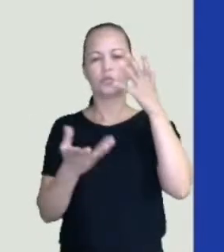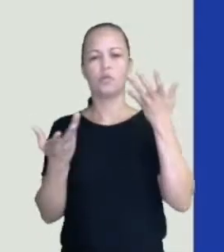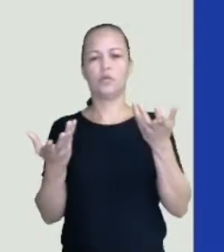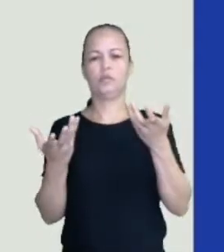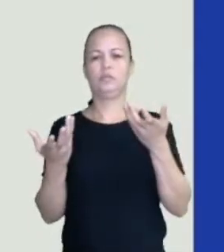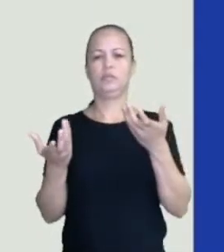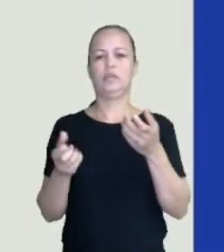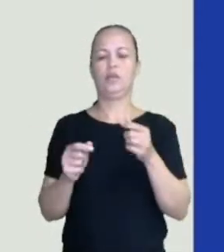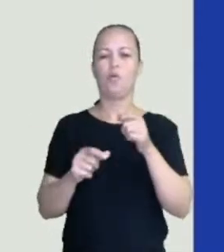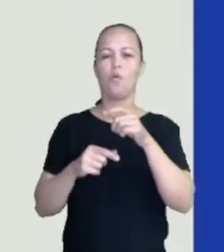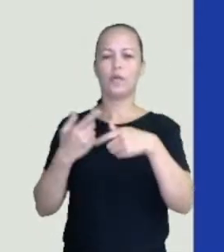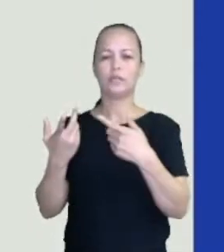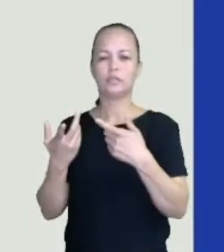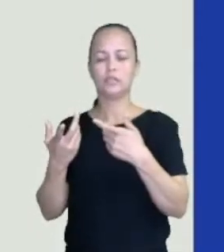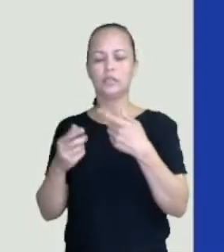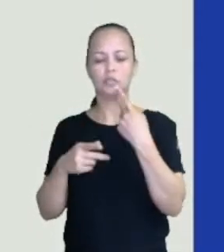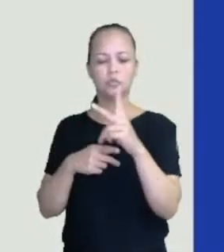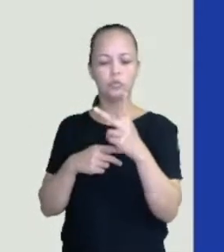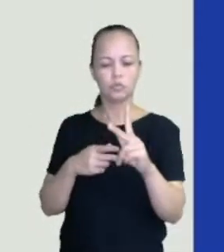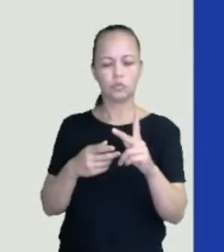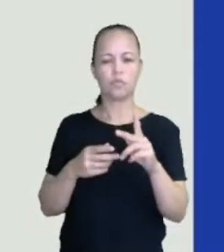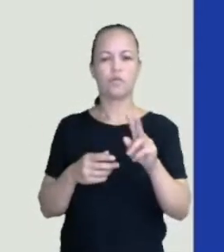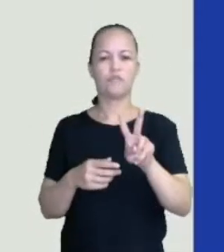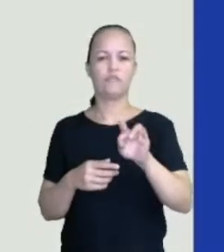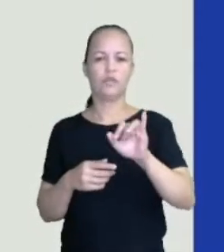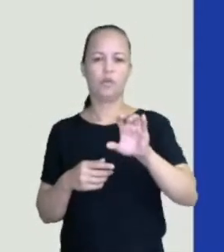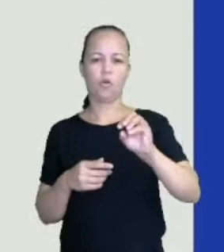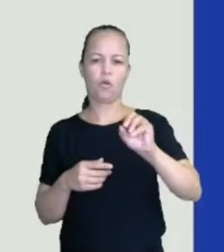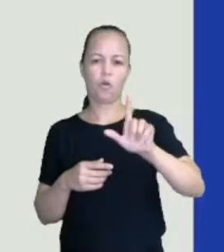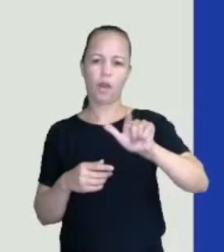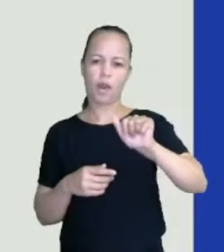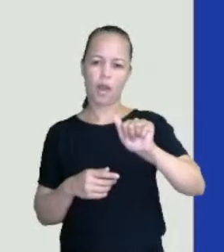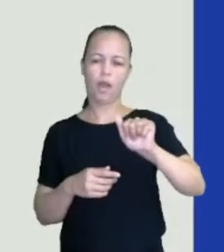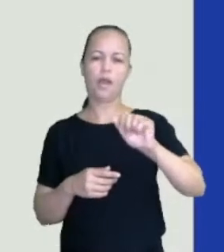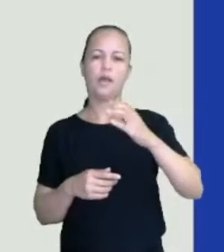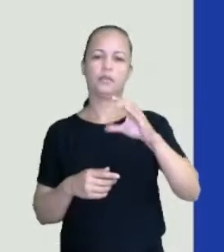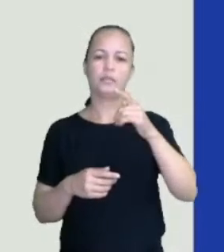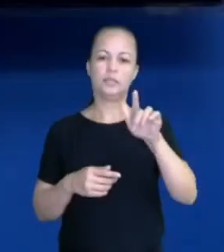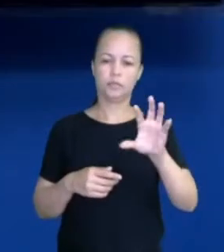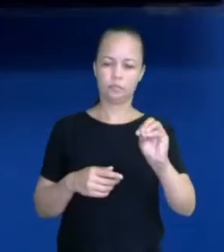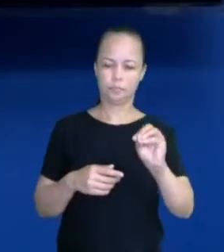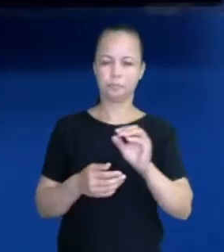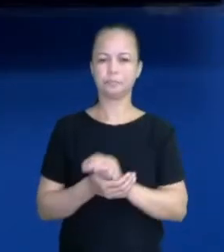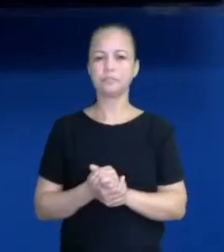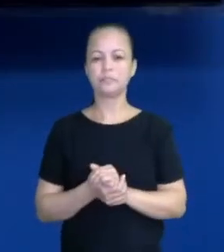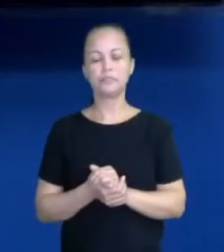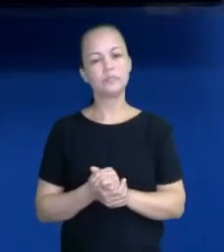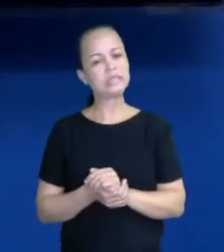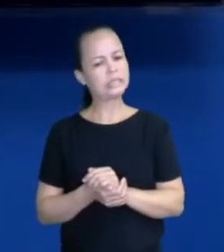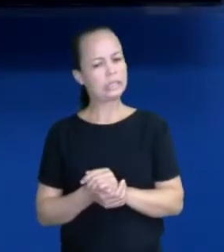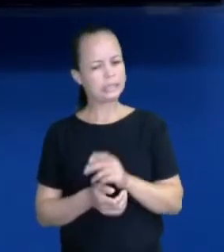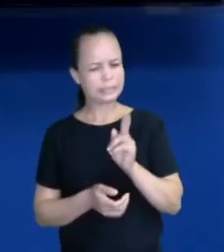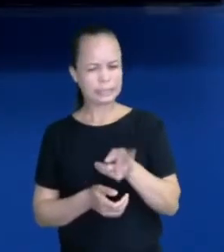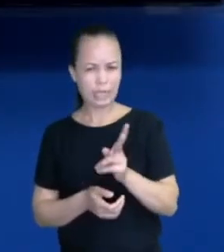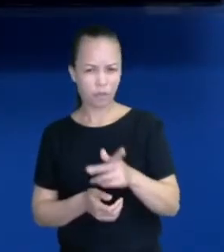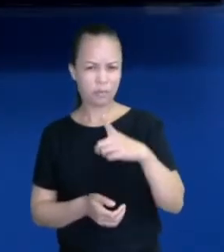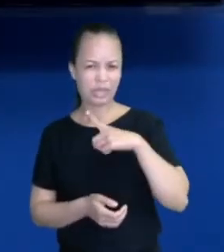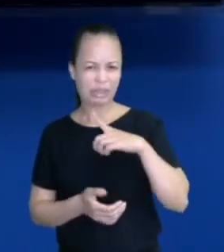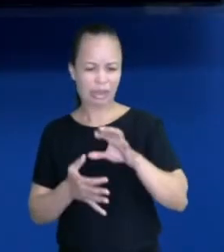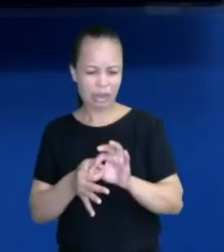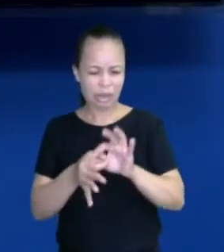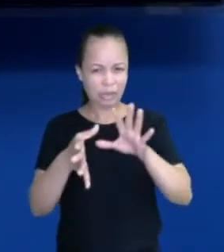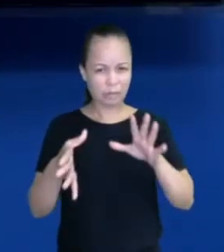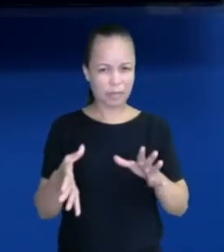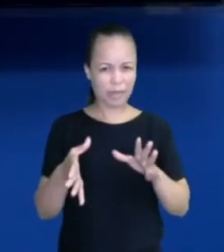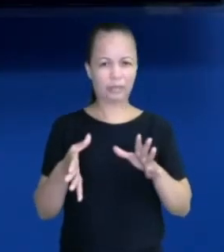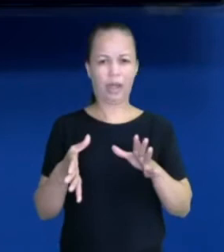sua violação. Então, nem sempre a gente tem a liberdade de